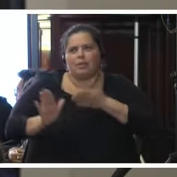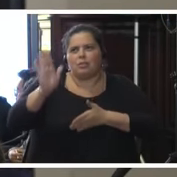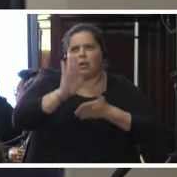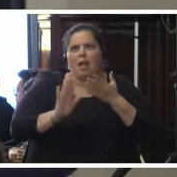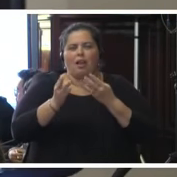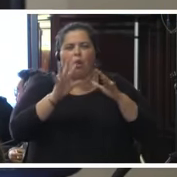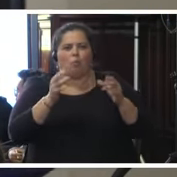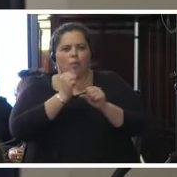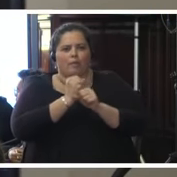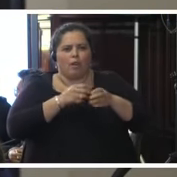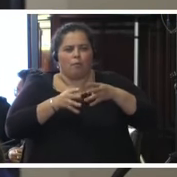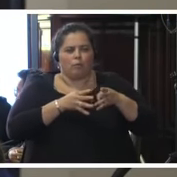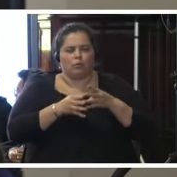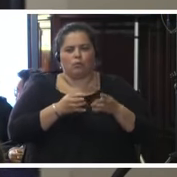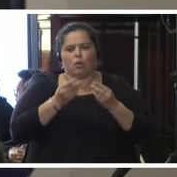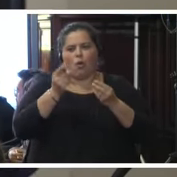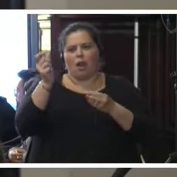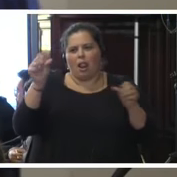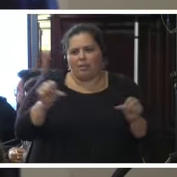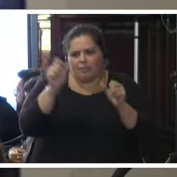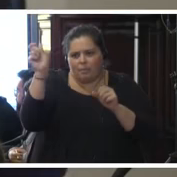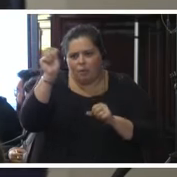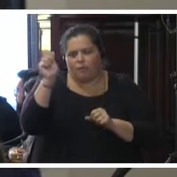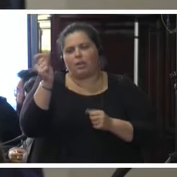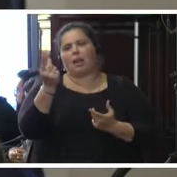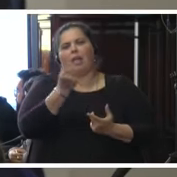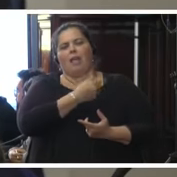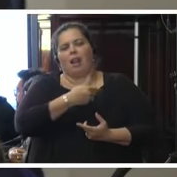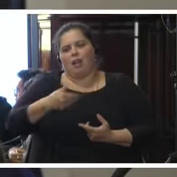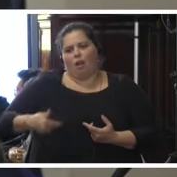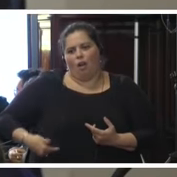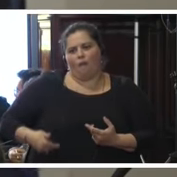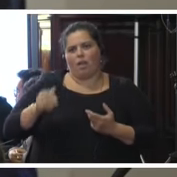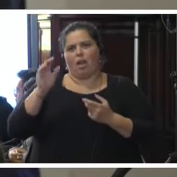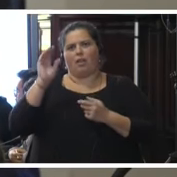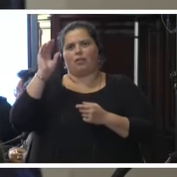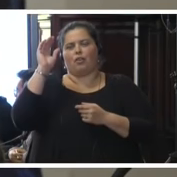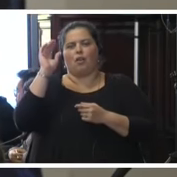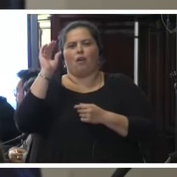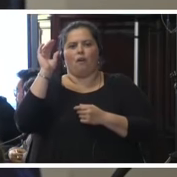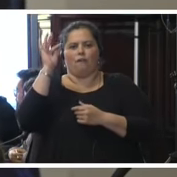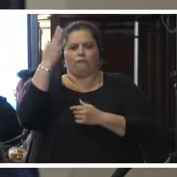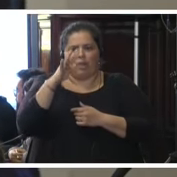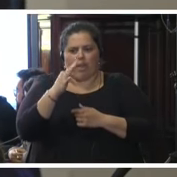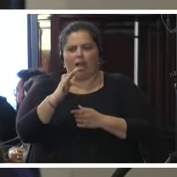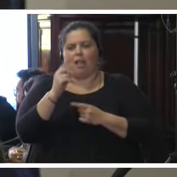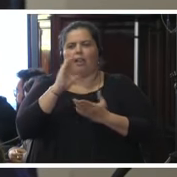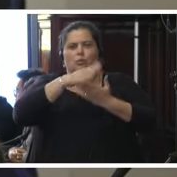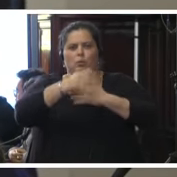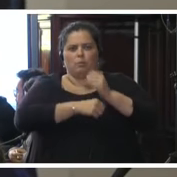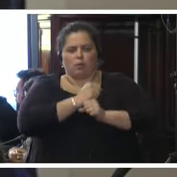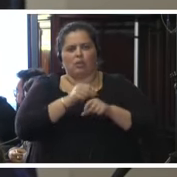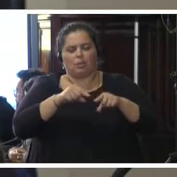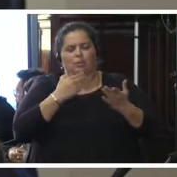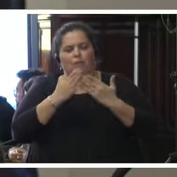do governo federal dos últimos anos, dos últimos 15 anos, estamos falando da situação atual no estado do Rio